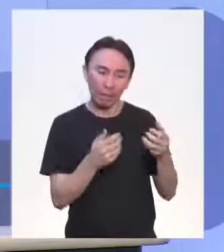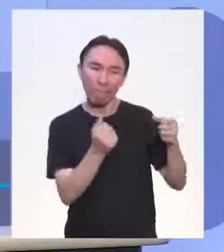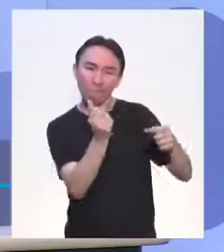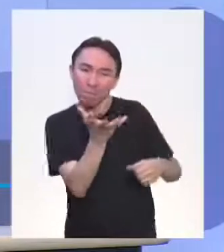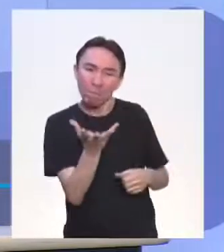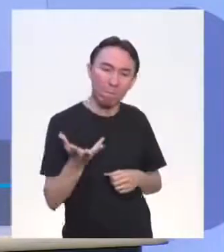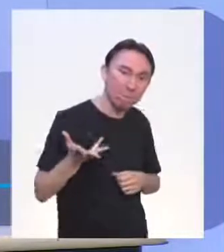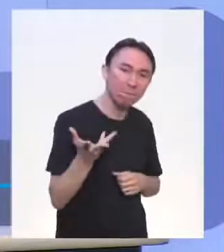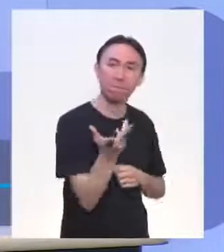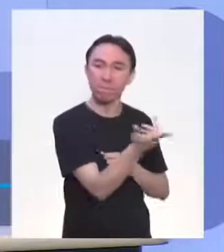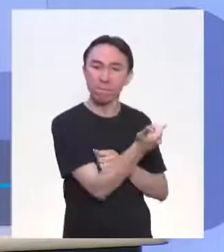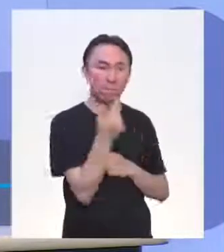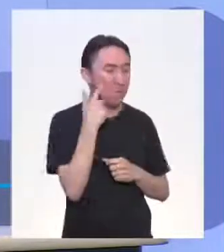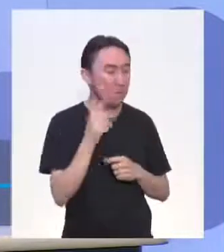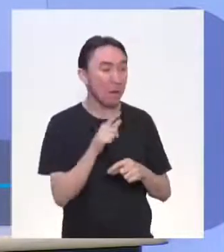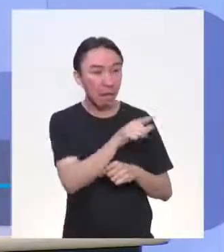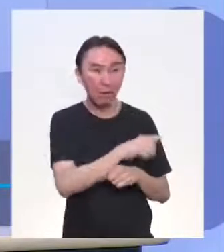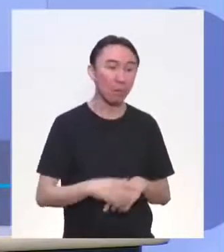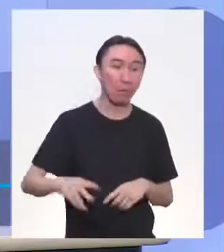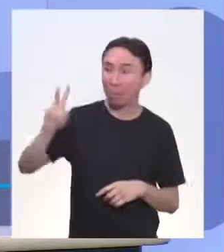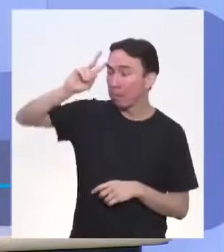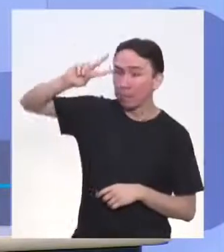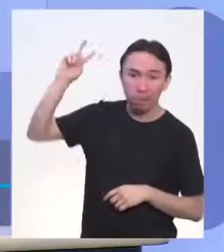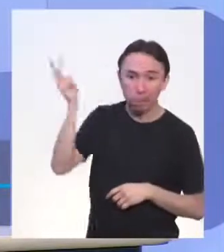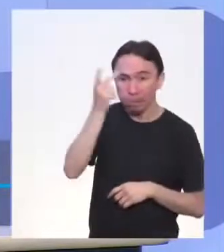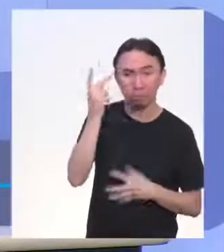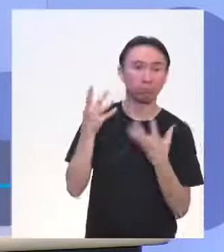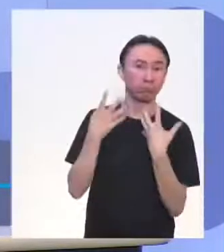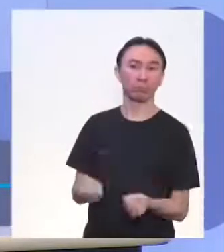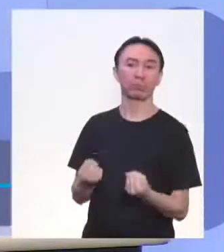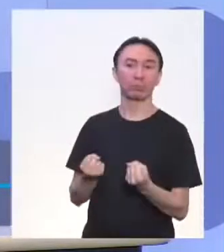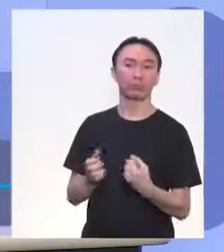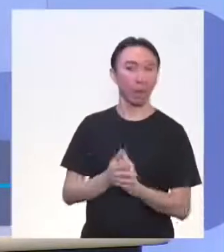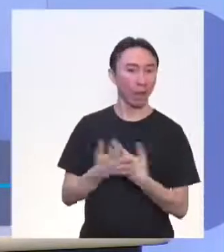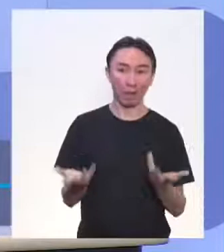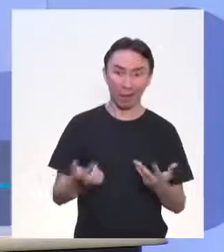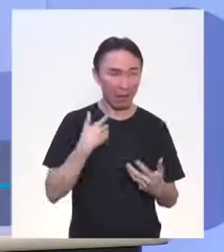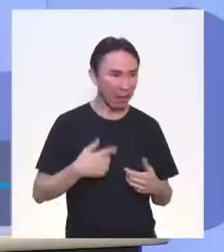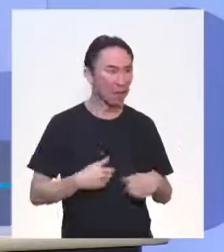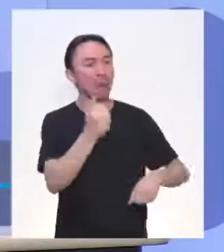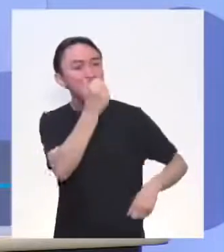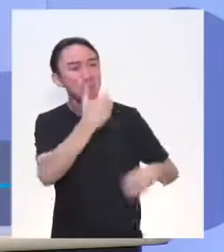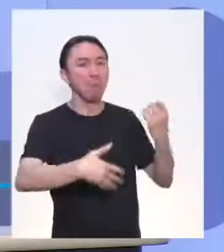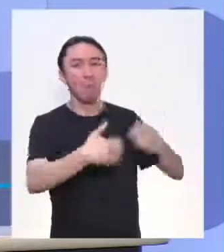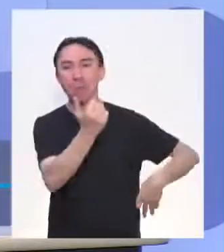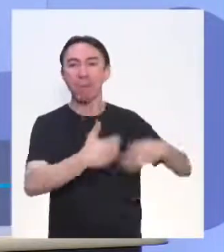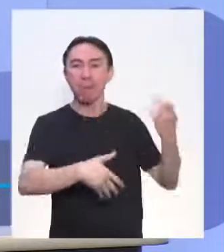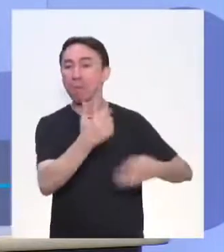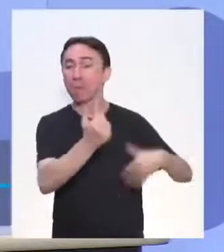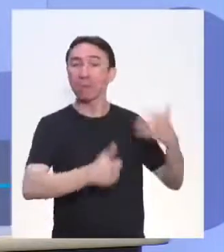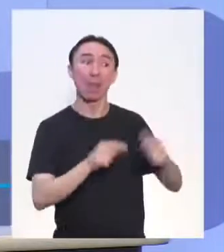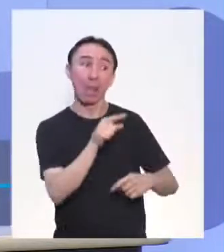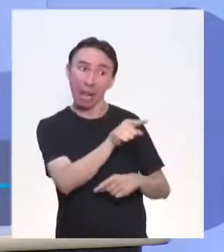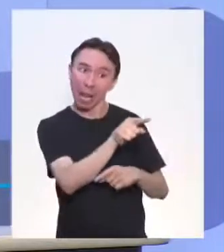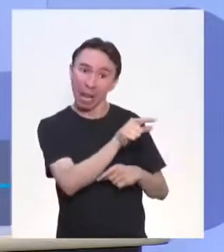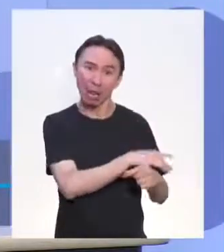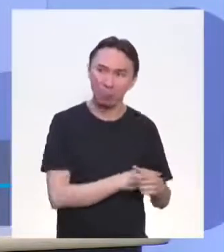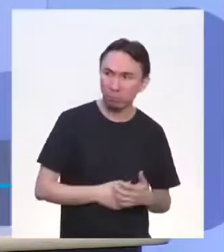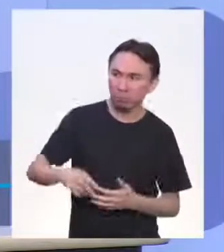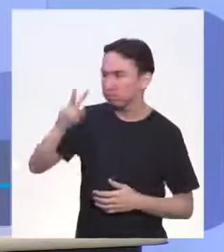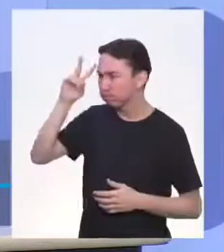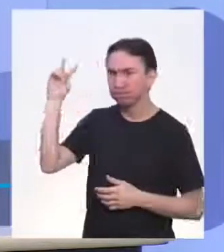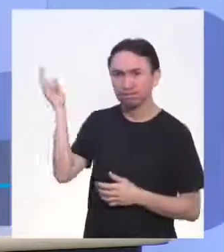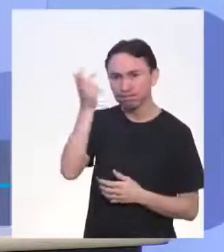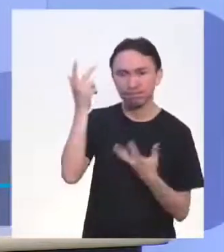certo, Elaine? A minha defesa, na verdade, é para convencer o outro daquilo que eu estou dizendo. Não que ele não